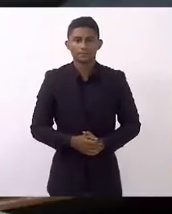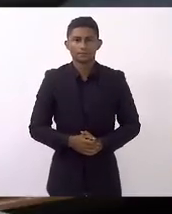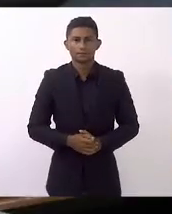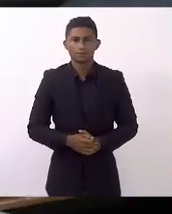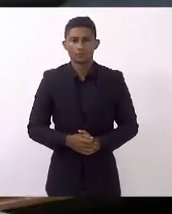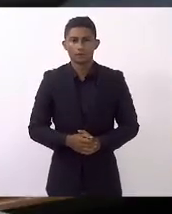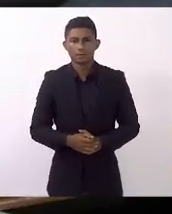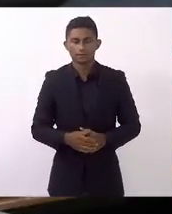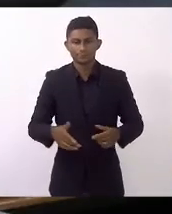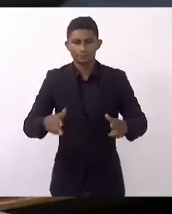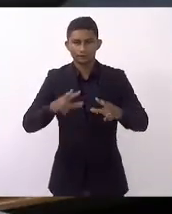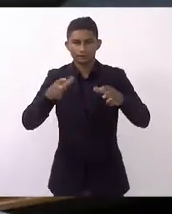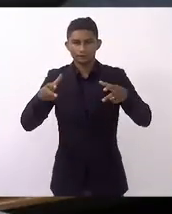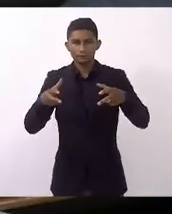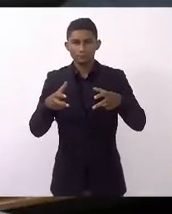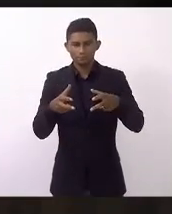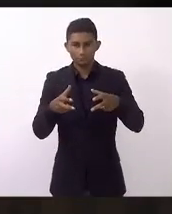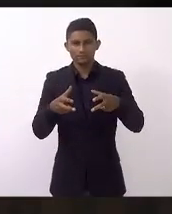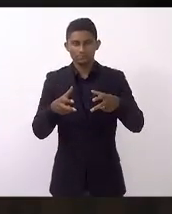Pela comissão...